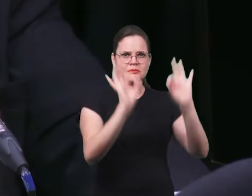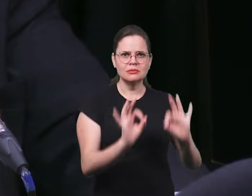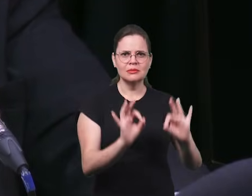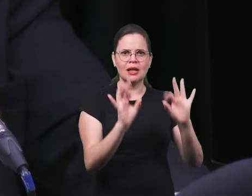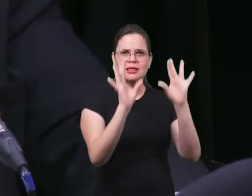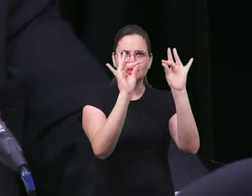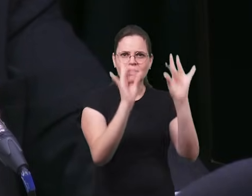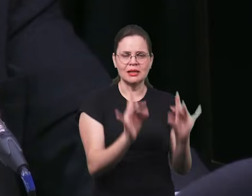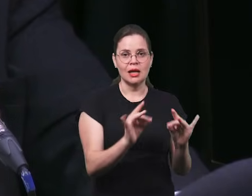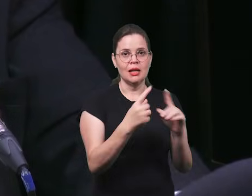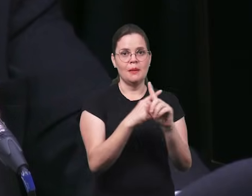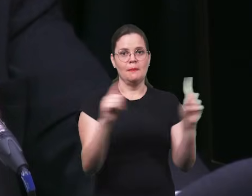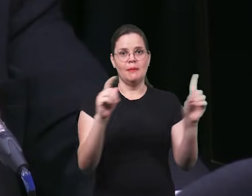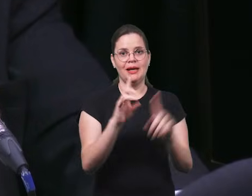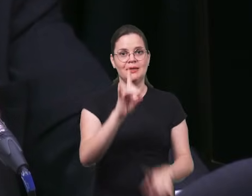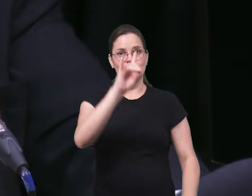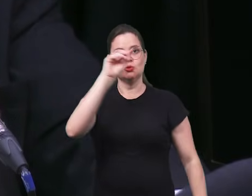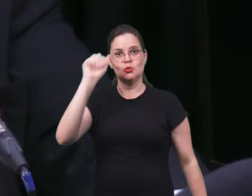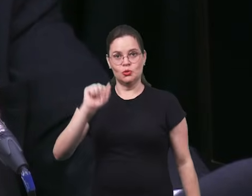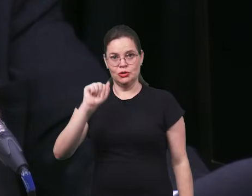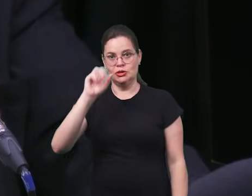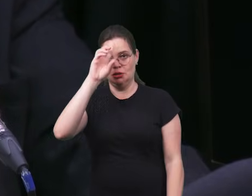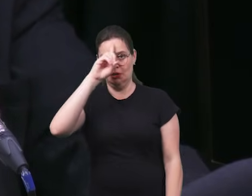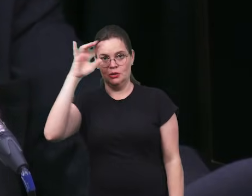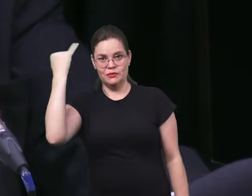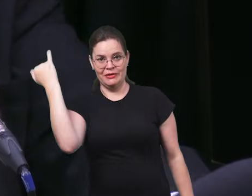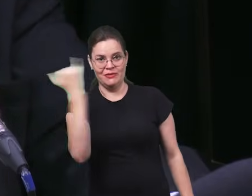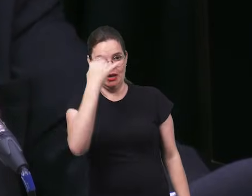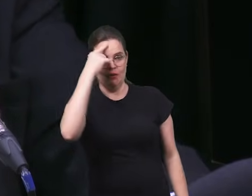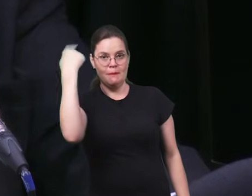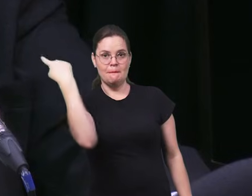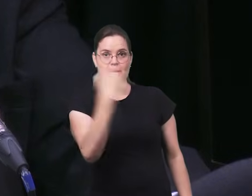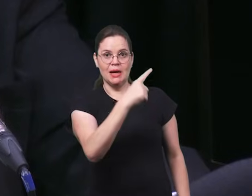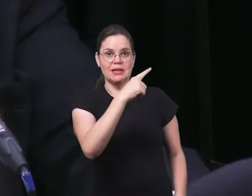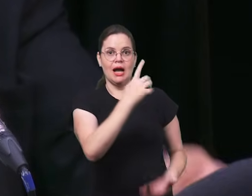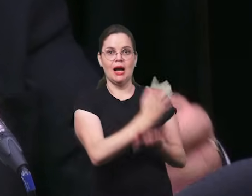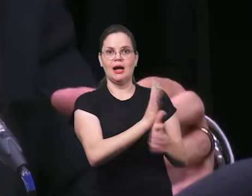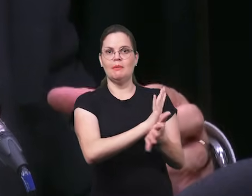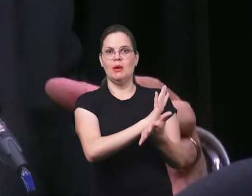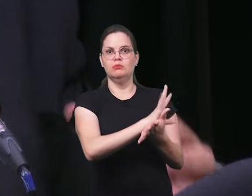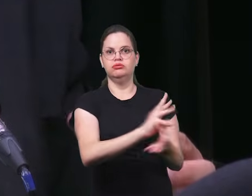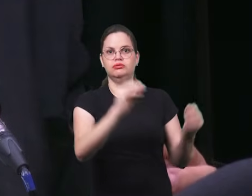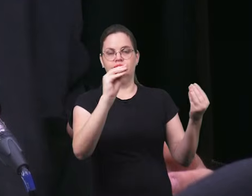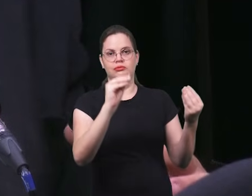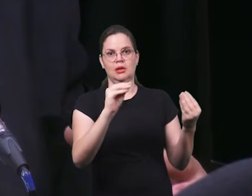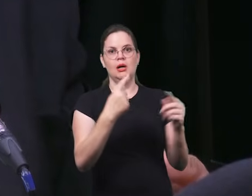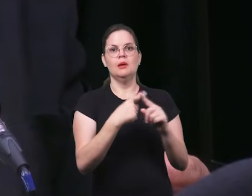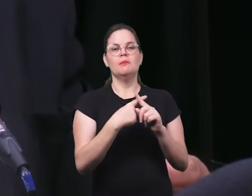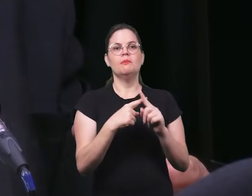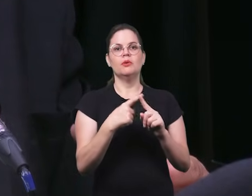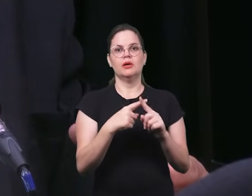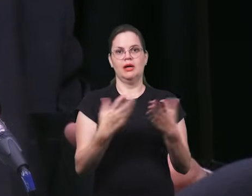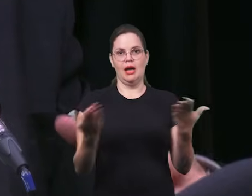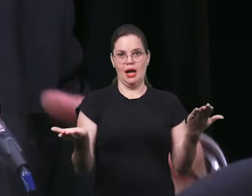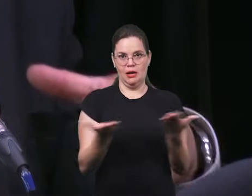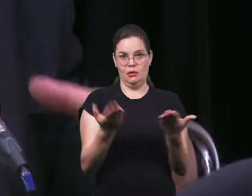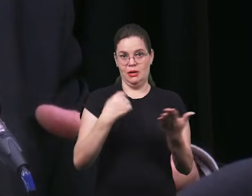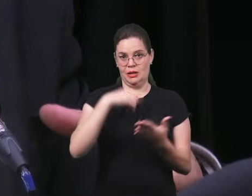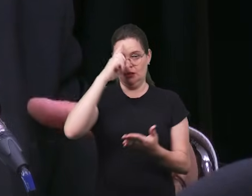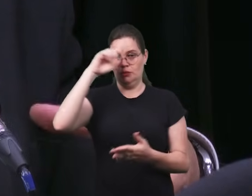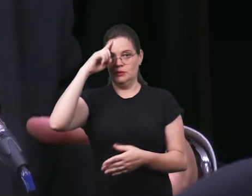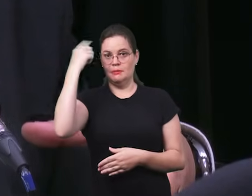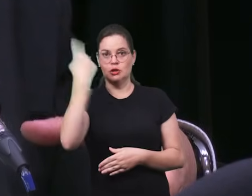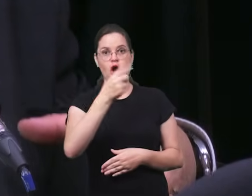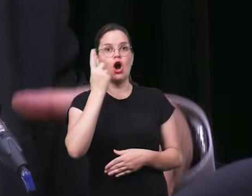escrito em Pedro, né? Os elementos se desfarão. Então, e aí ele vai desordenar. Agora ele ordenou. Ó, você vai funcionar